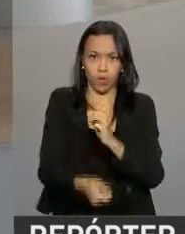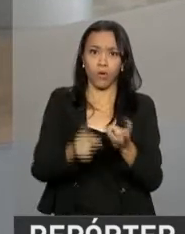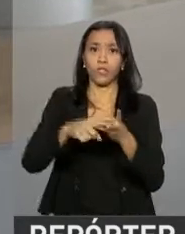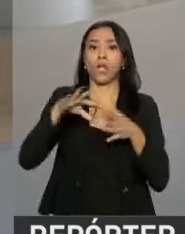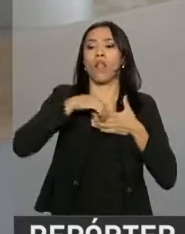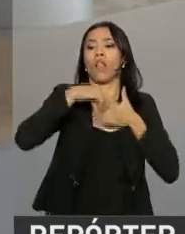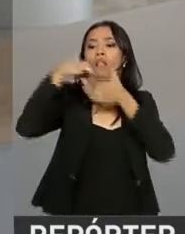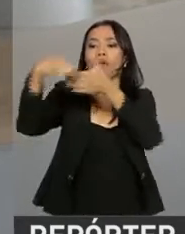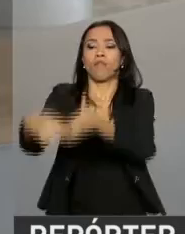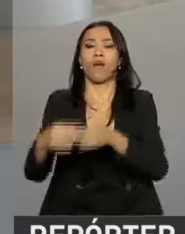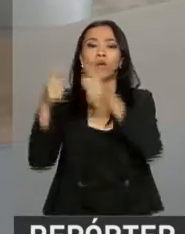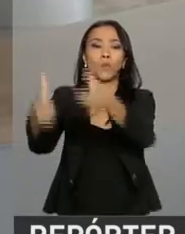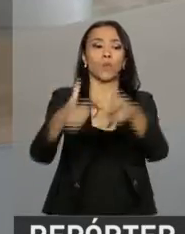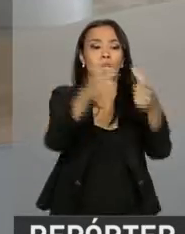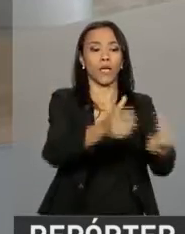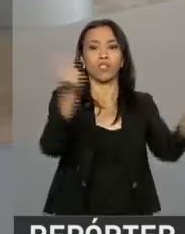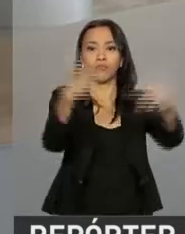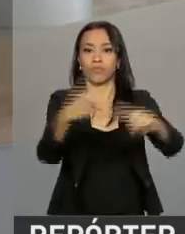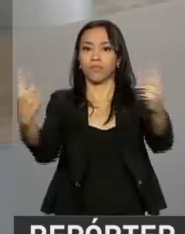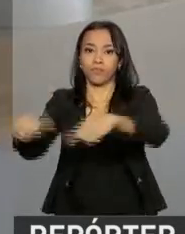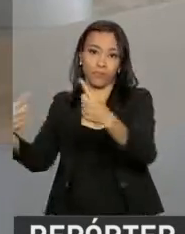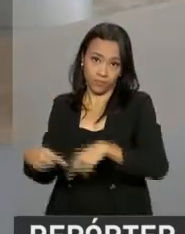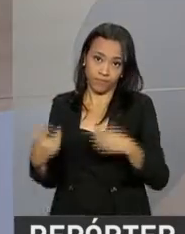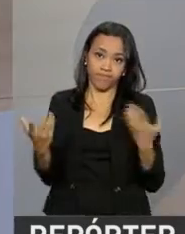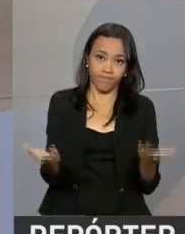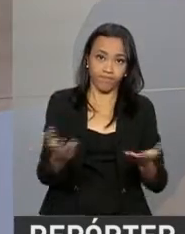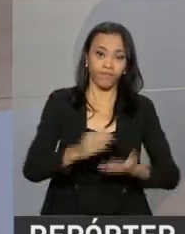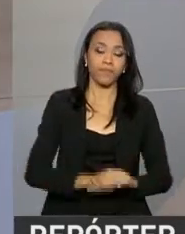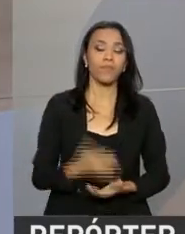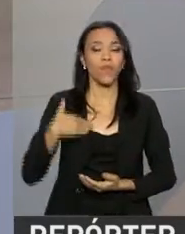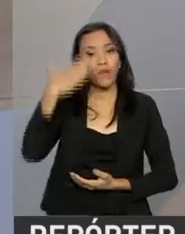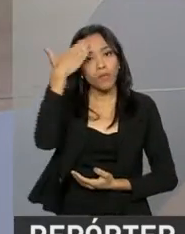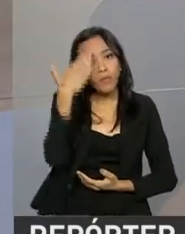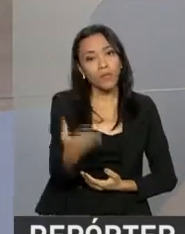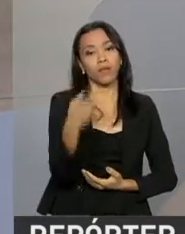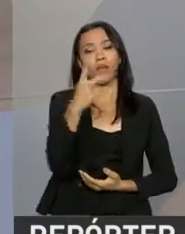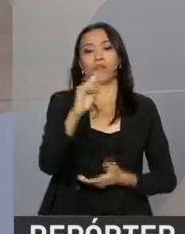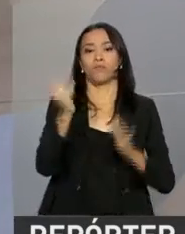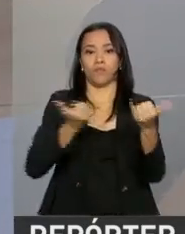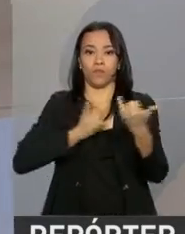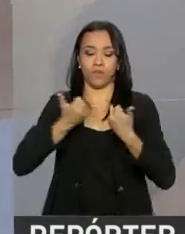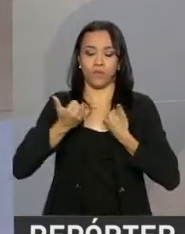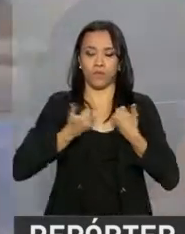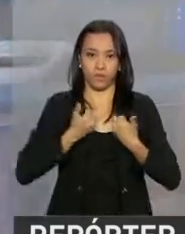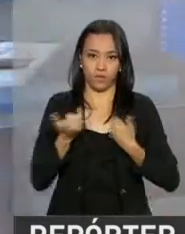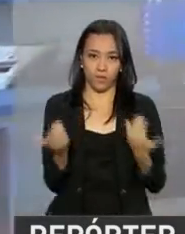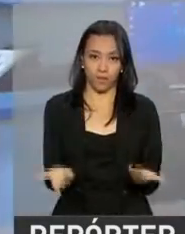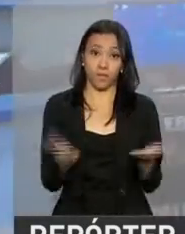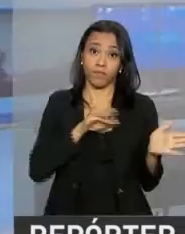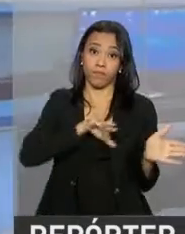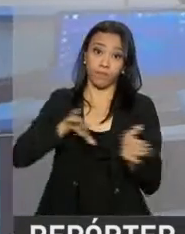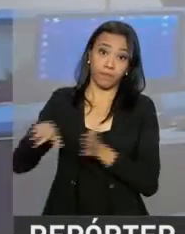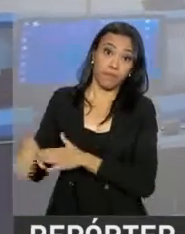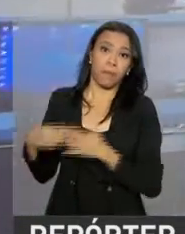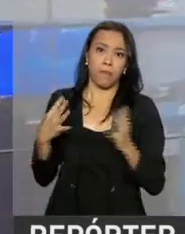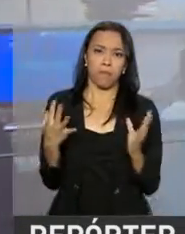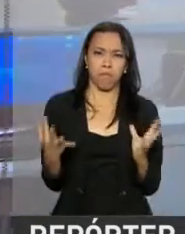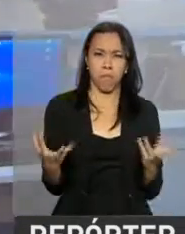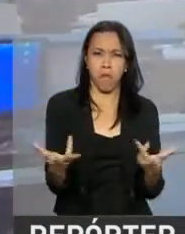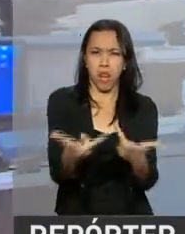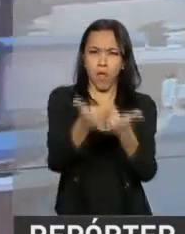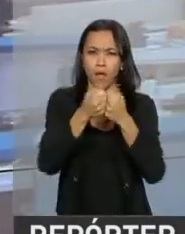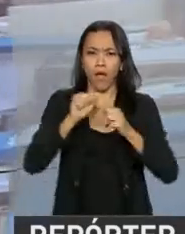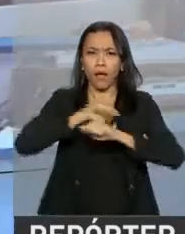dos atletas até os locais de competição. Leandro. Obrigado, Paula, pelas informações. E para aumentar a eficiência